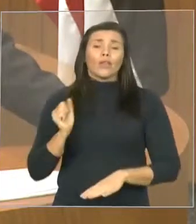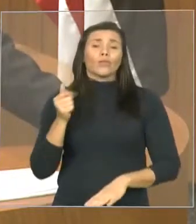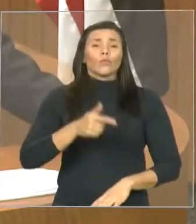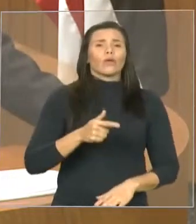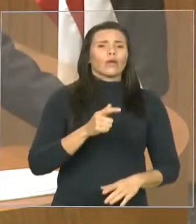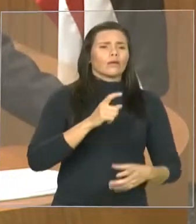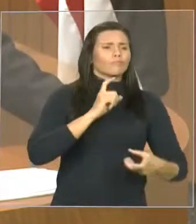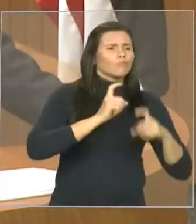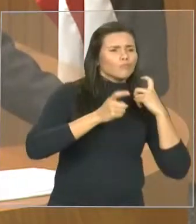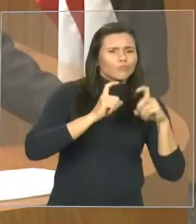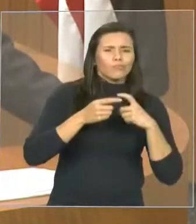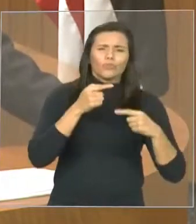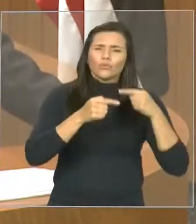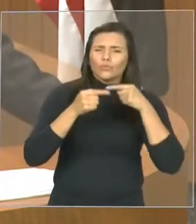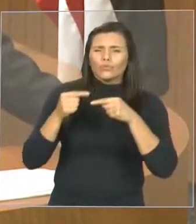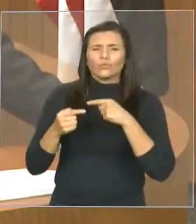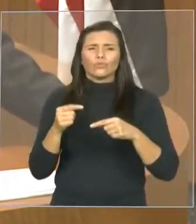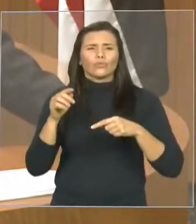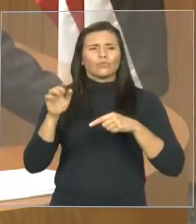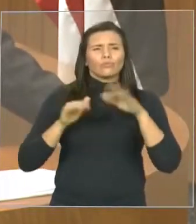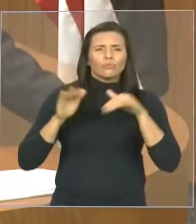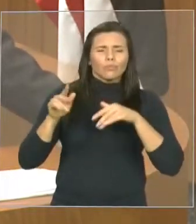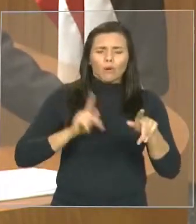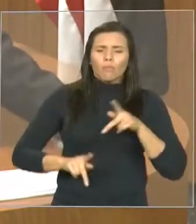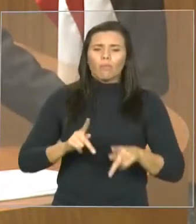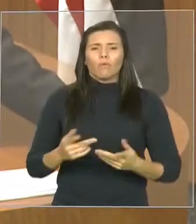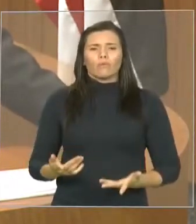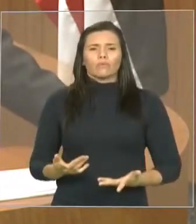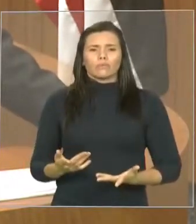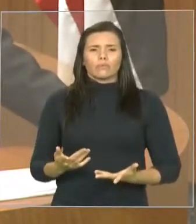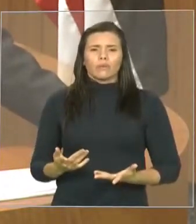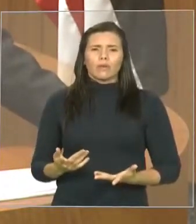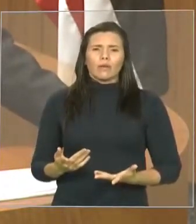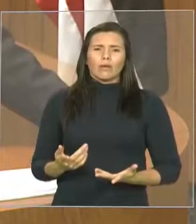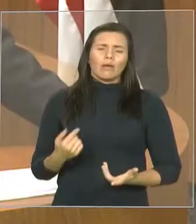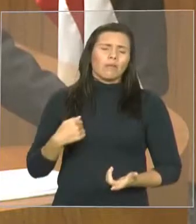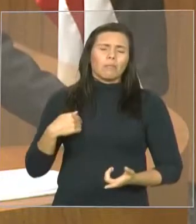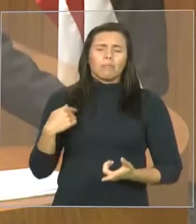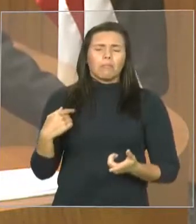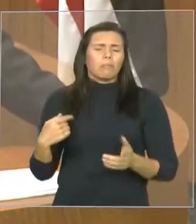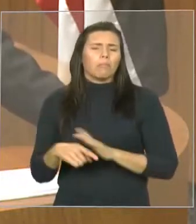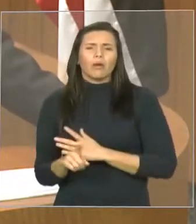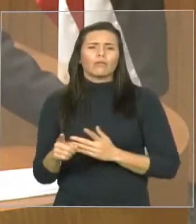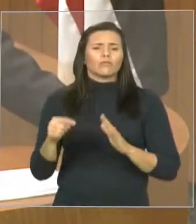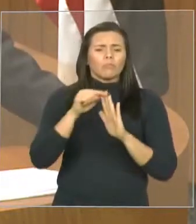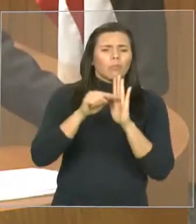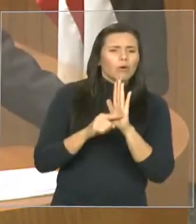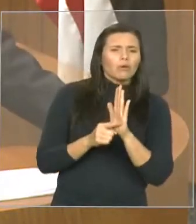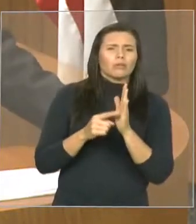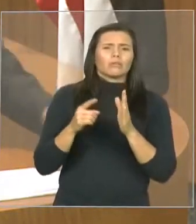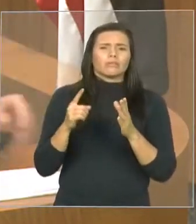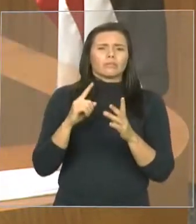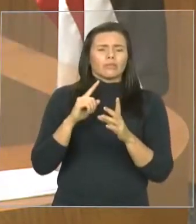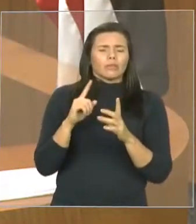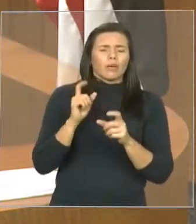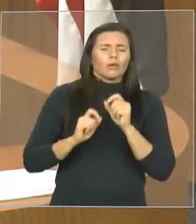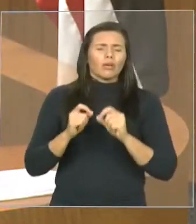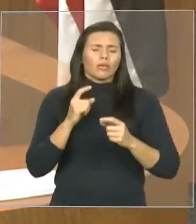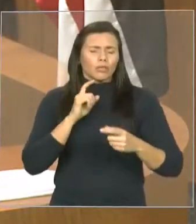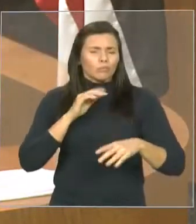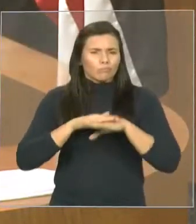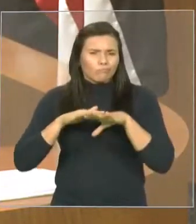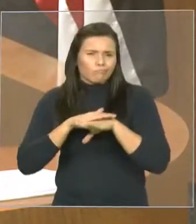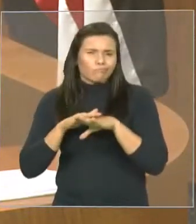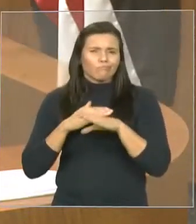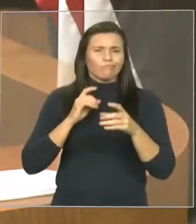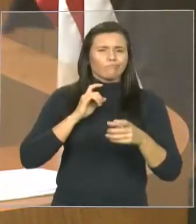medida provisória, ela já tem força de lei, já está valendo, não passa nas comissões temáticas dessa casa e já vai para a votação. Segundo, porque